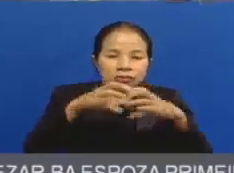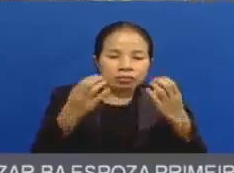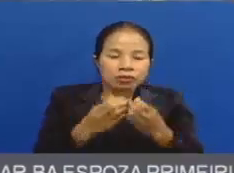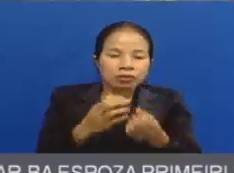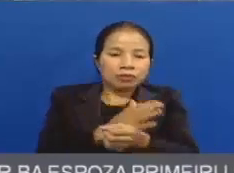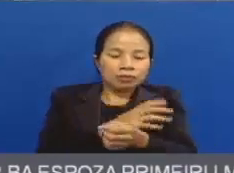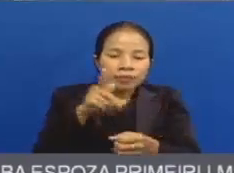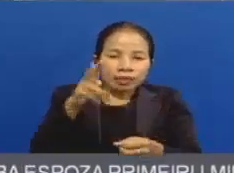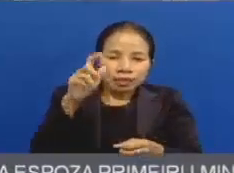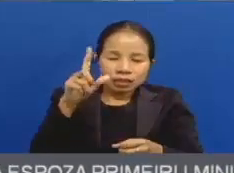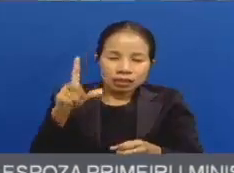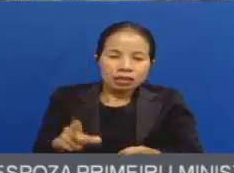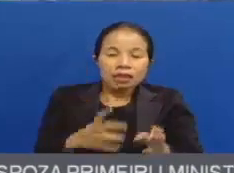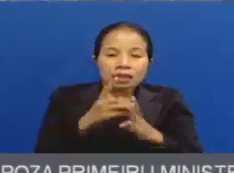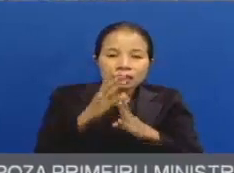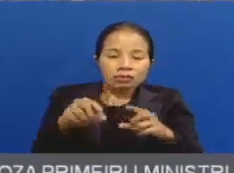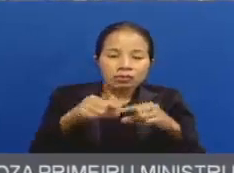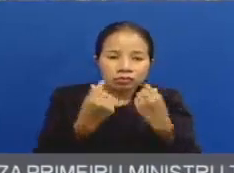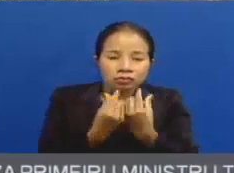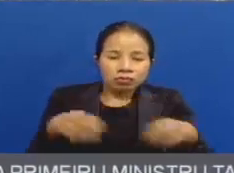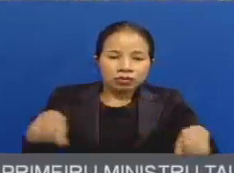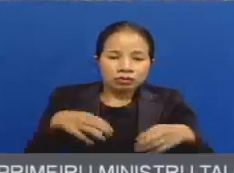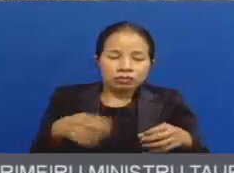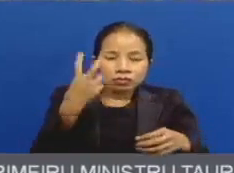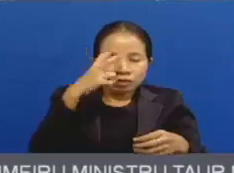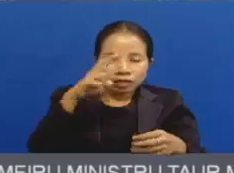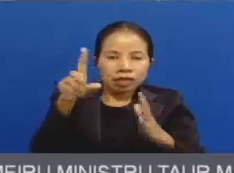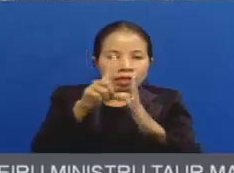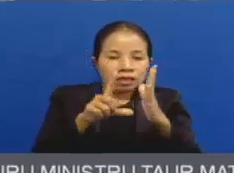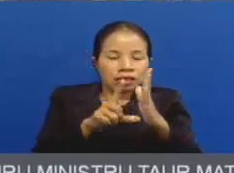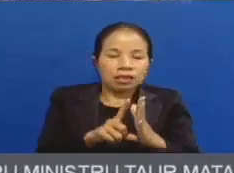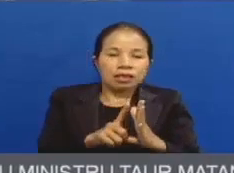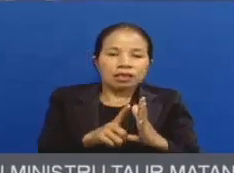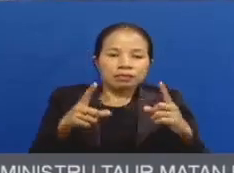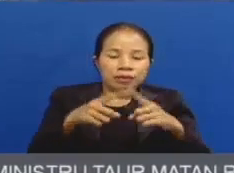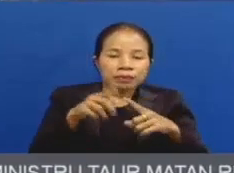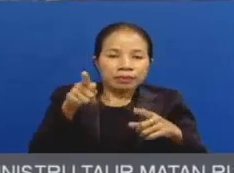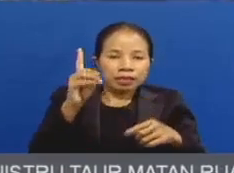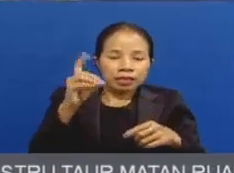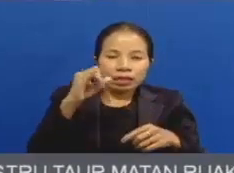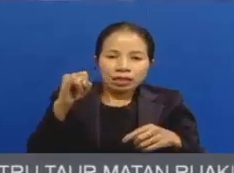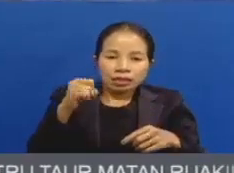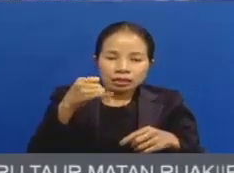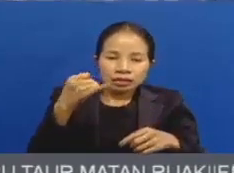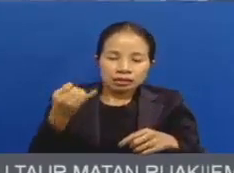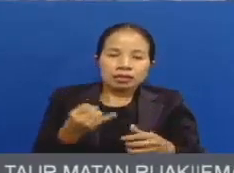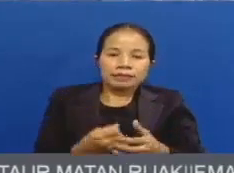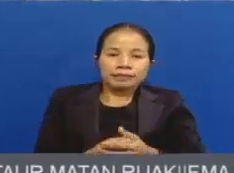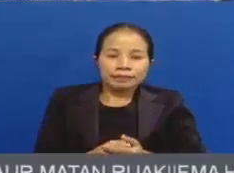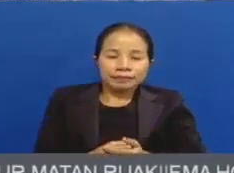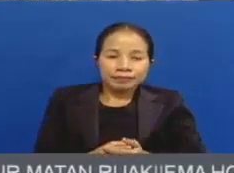Promoção Penitel, coordenadora grupo trabalho ba elaboração lei referente ba providoria direitos humanos na